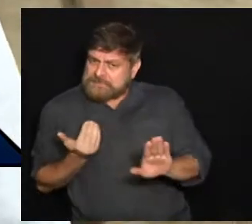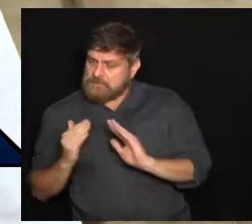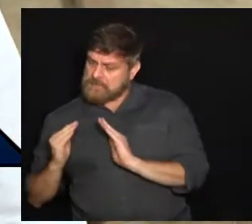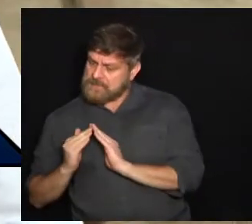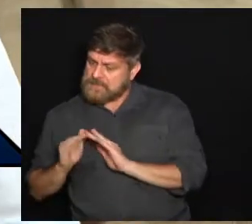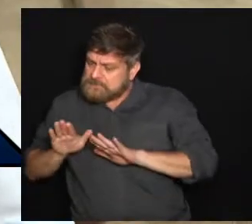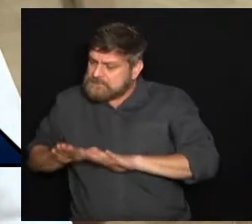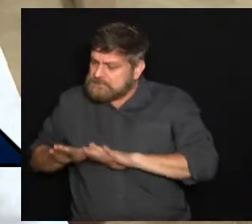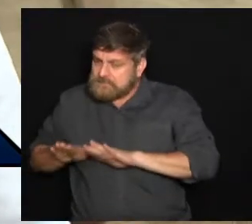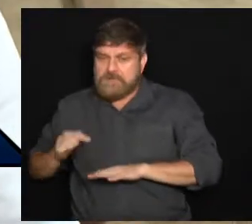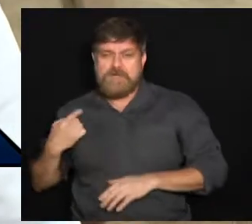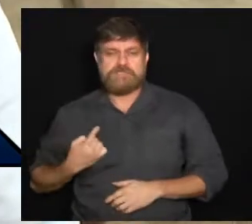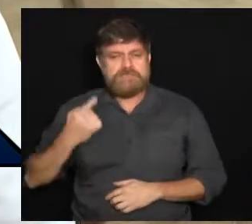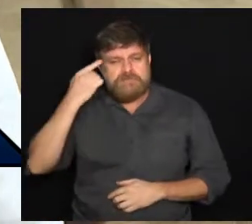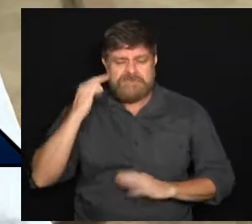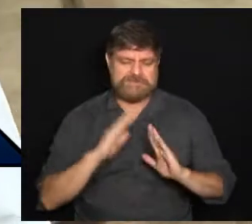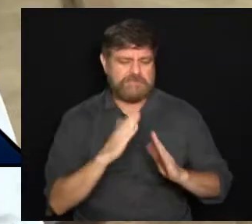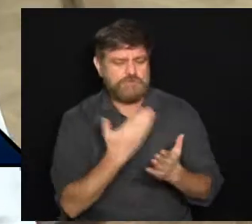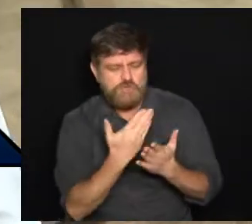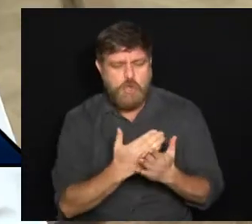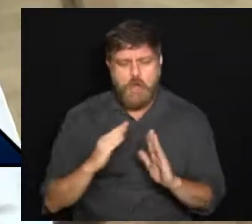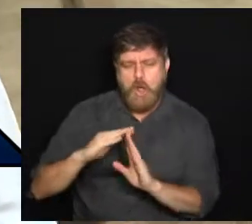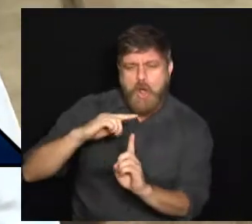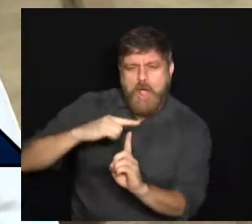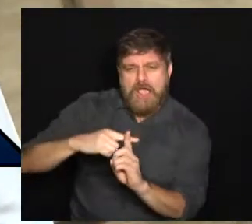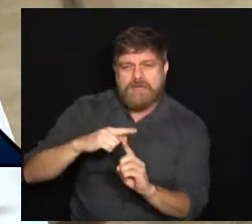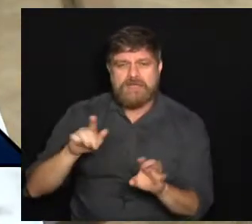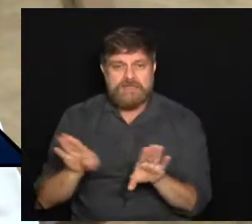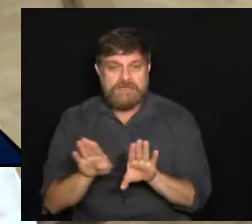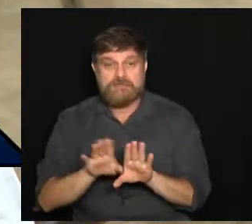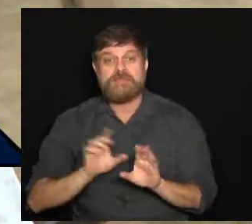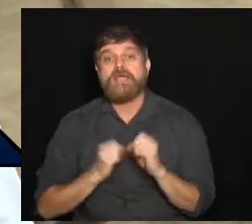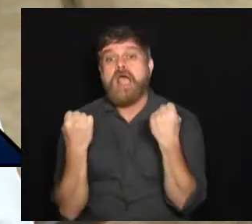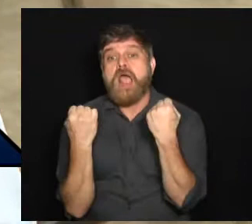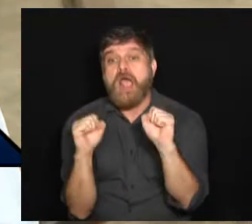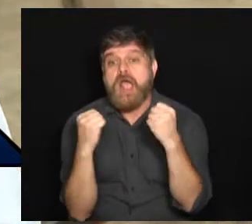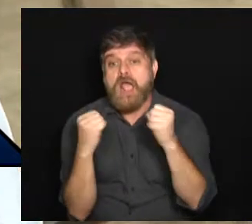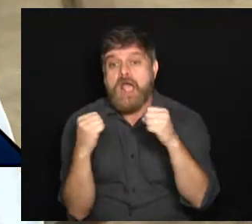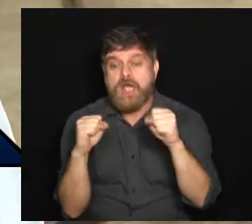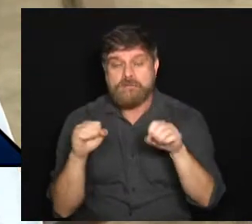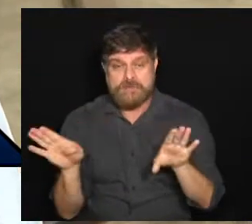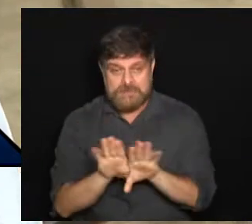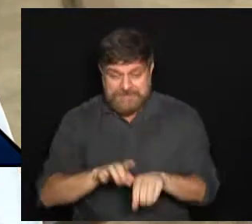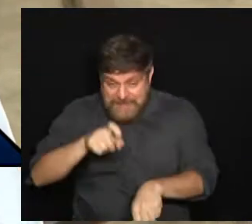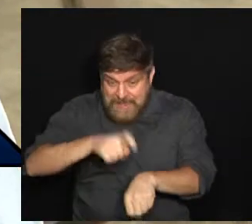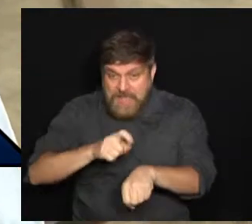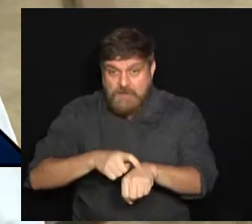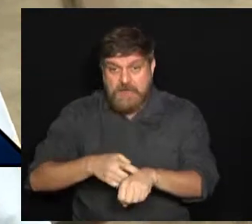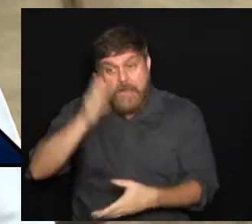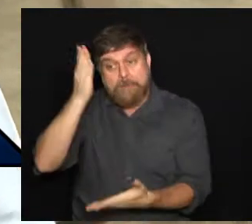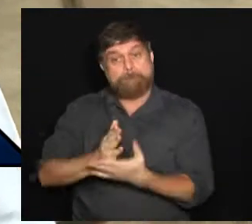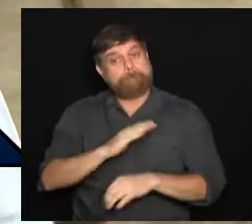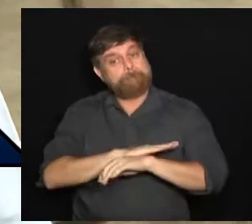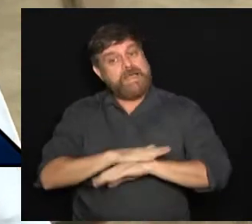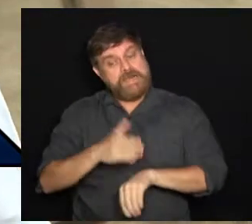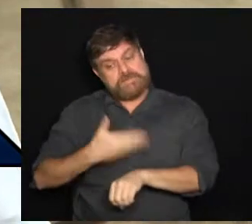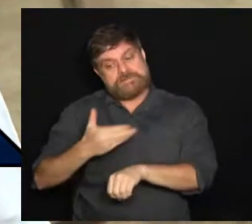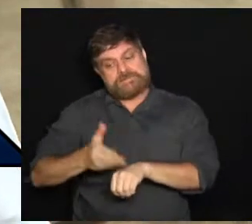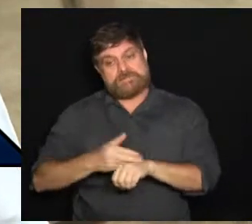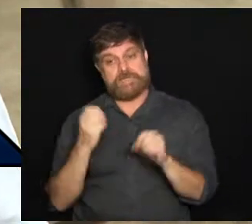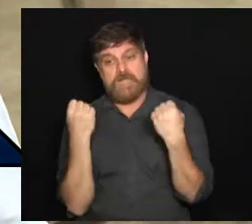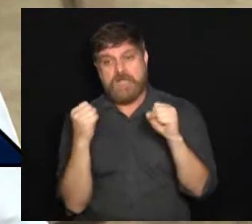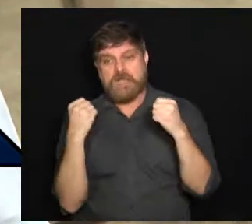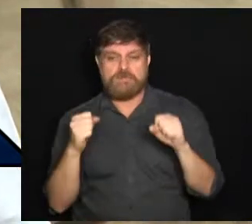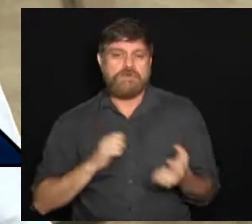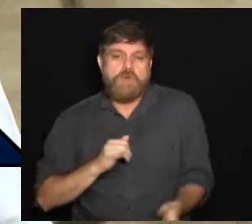gente está falando muito de escolas, igrejas, por exemplo, a academia. Esse é o momento de parar a atividade física ou ao ar livre,